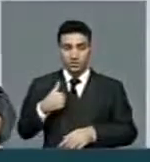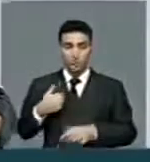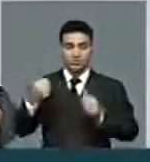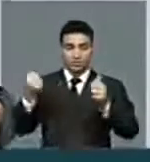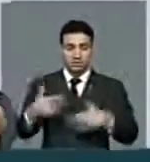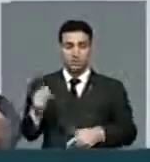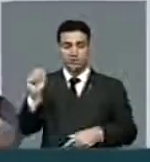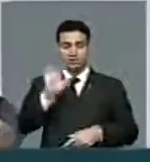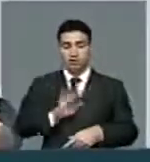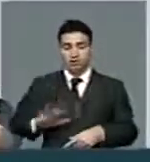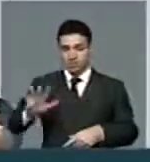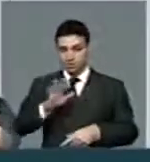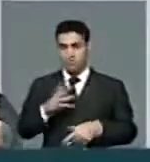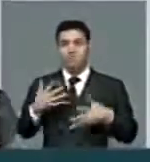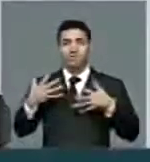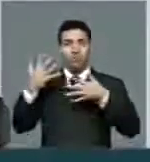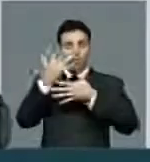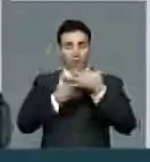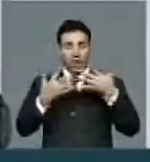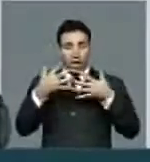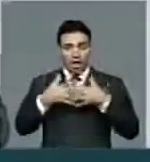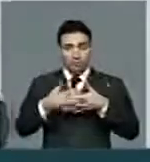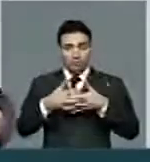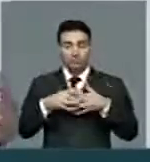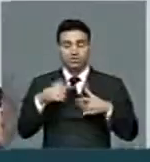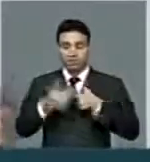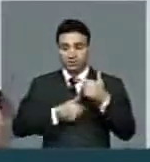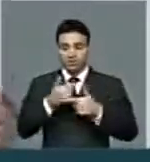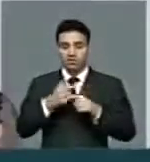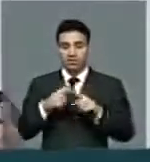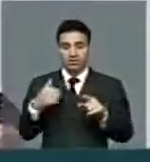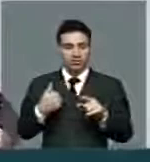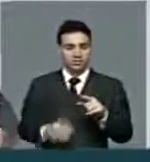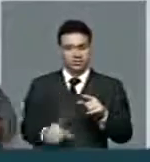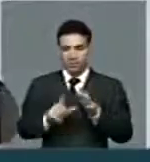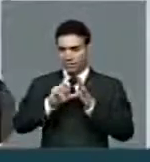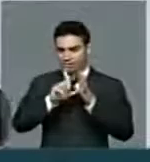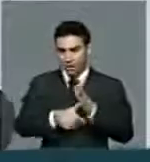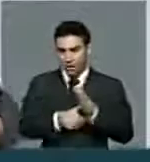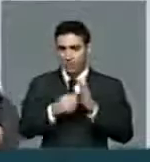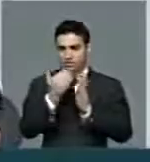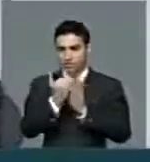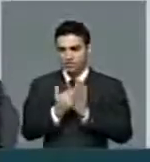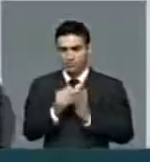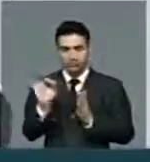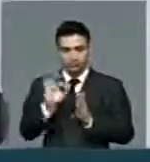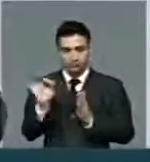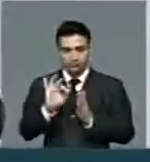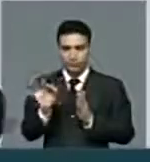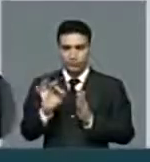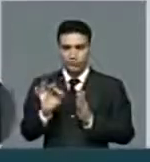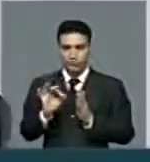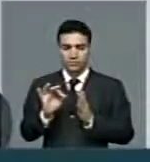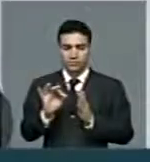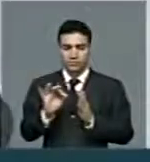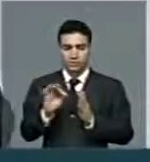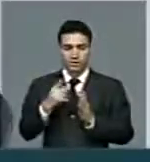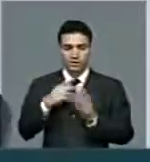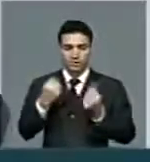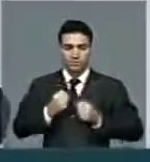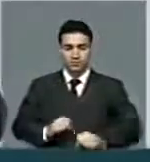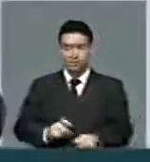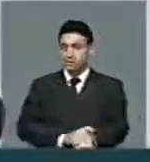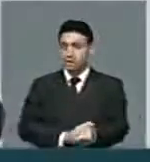geral da complexidade do trabalho, mas o trabalho está sendo feito, não tem atraso em cronogramas, ao contrário, tá? Tem muito estresse, isso eu